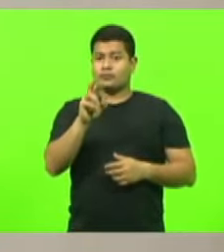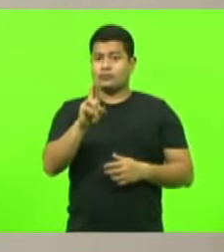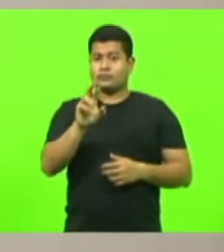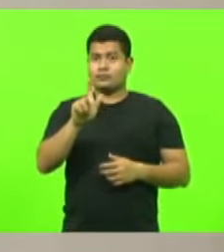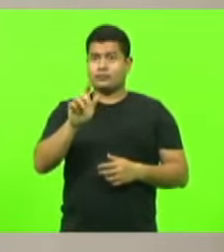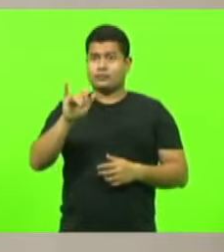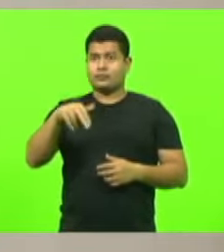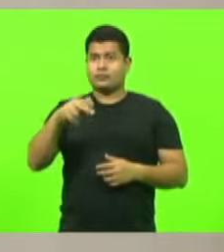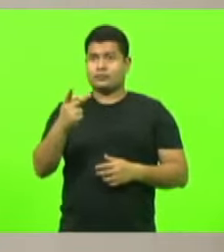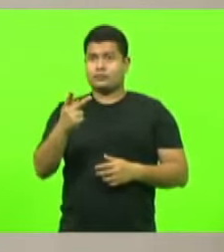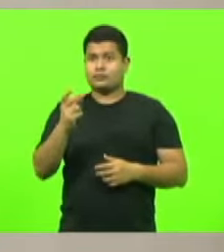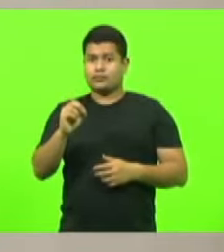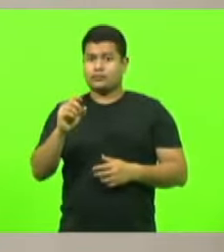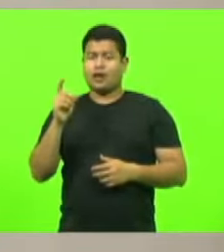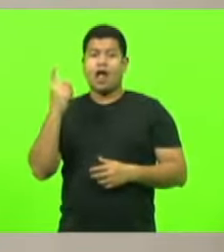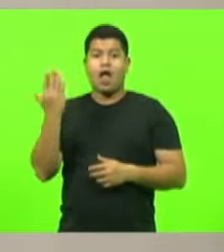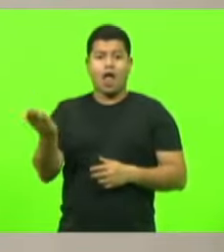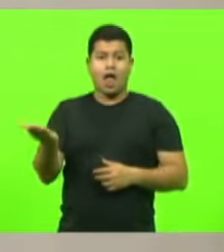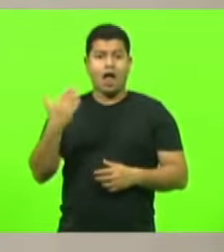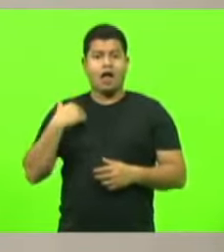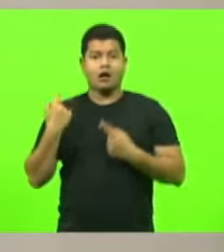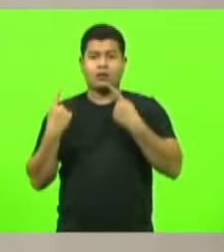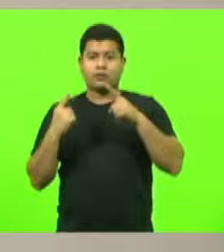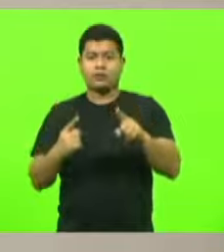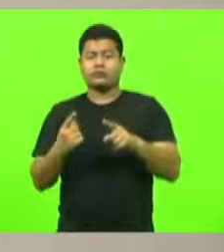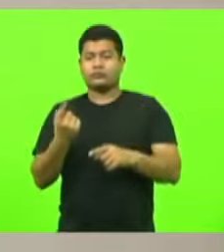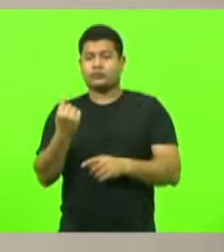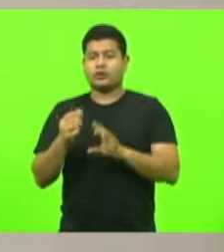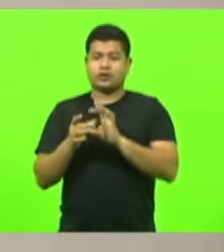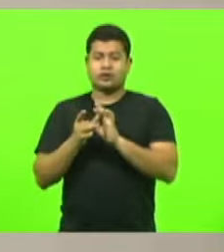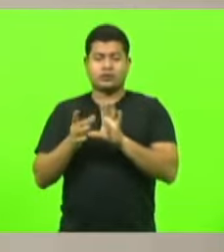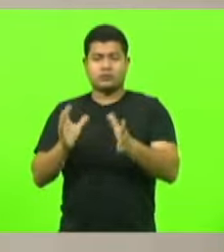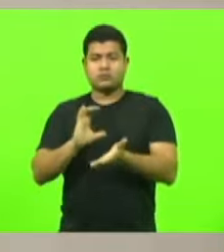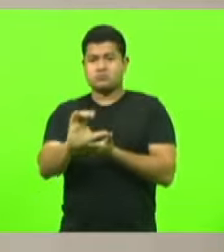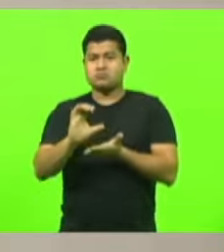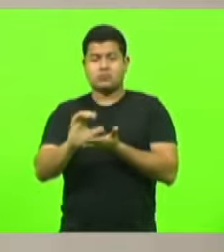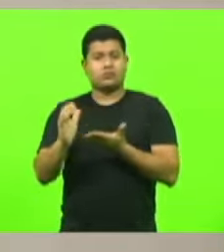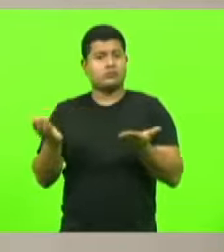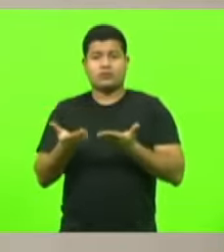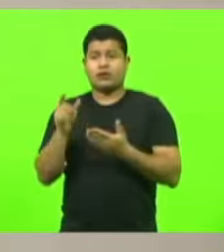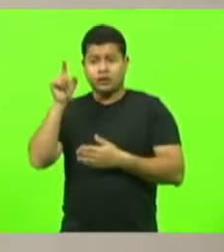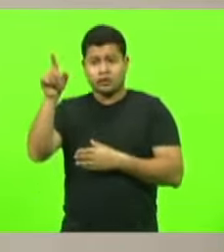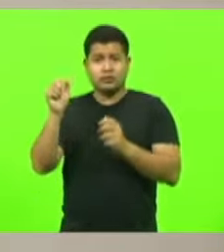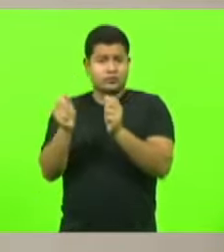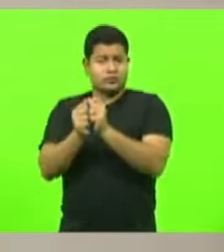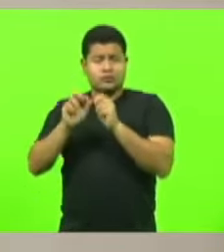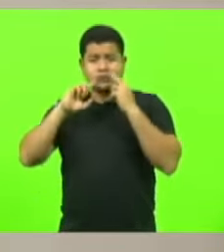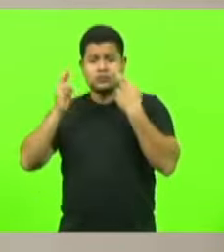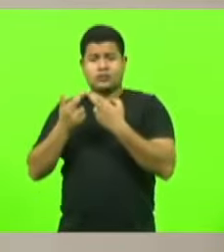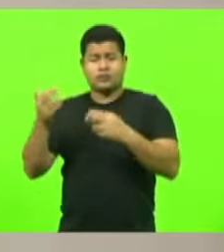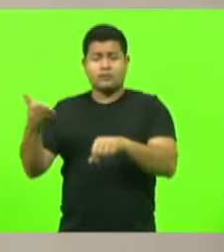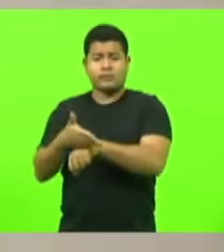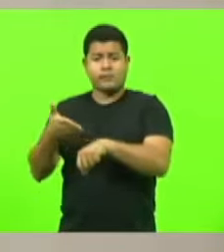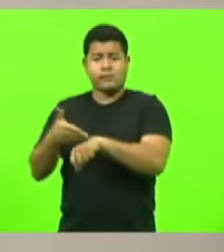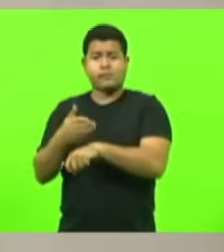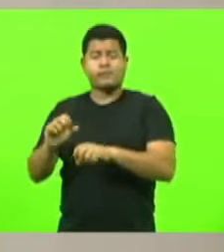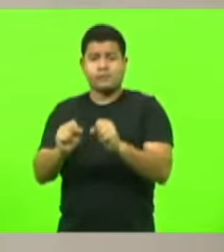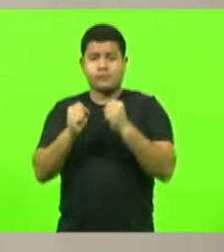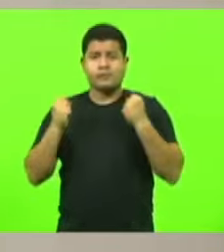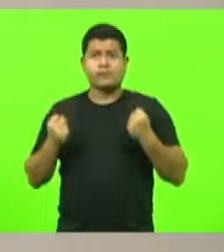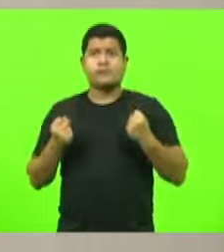o nosso senador é contra esse investimento. Inclusive, ele está lá participando da reunião agora e está defendendo